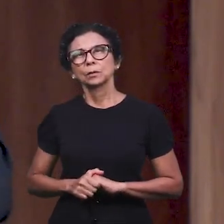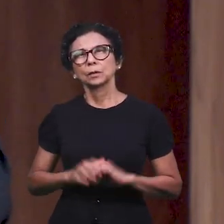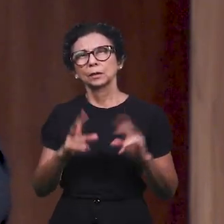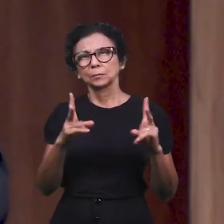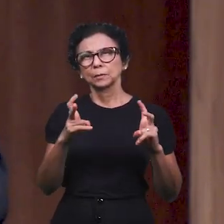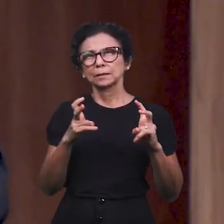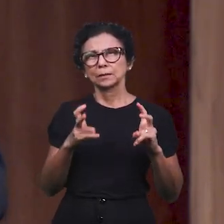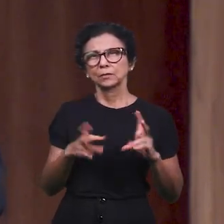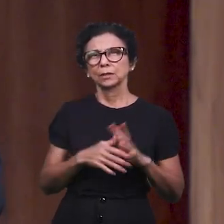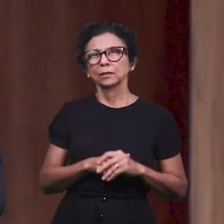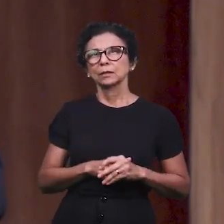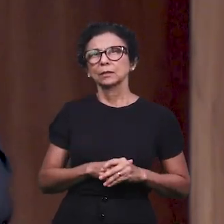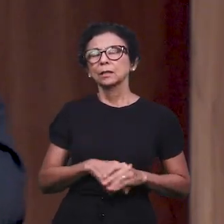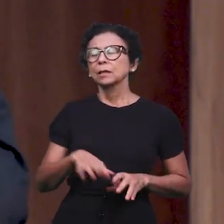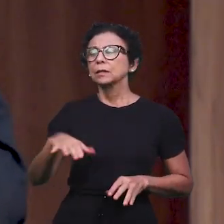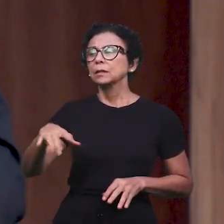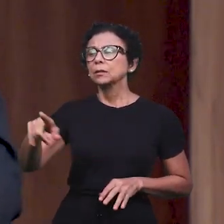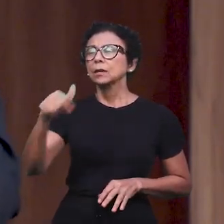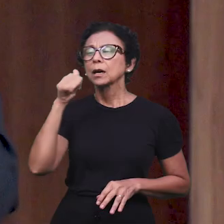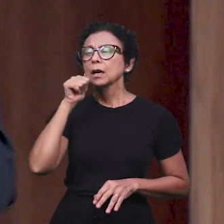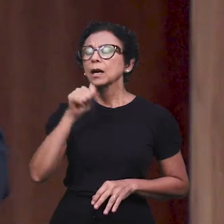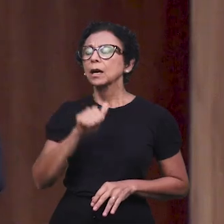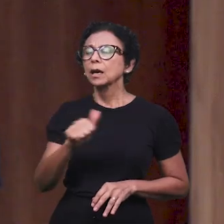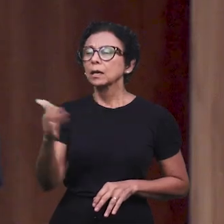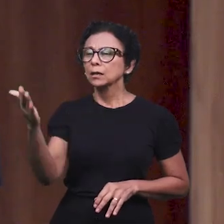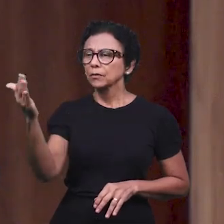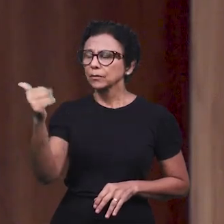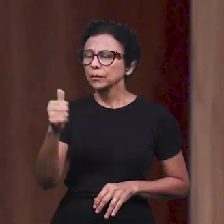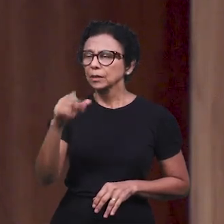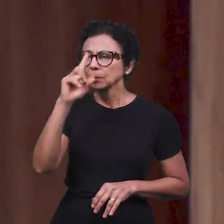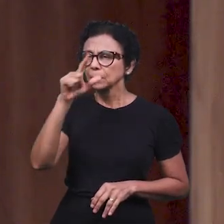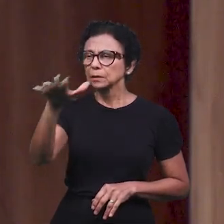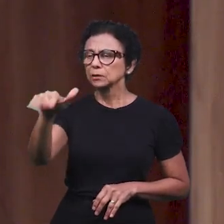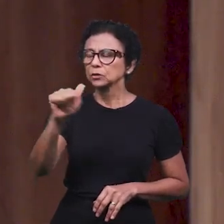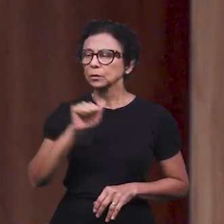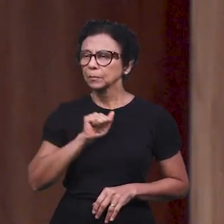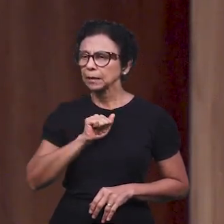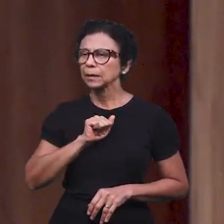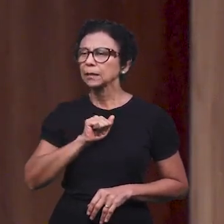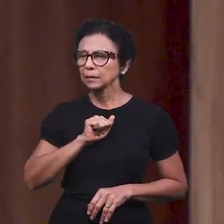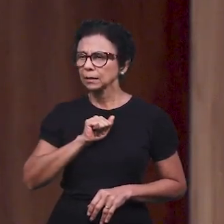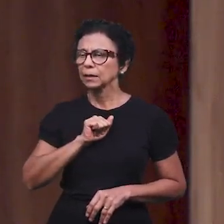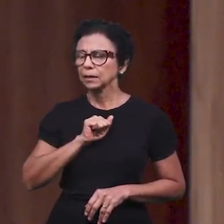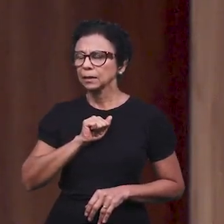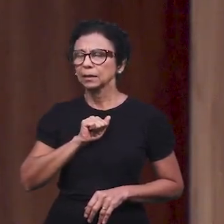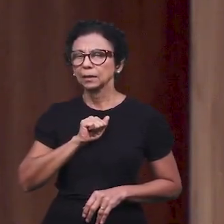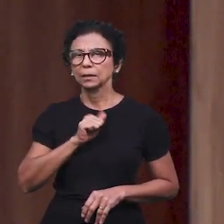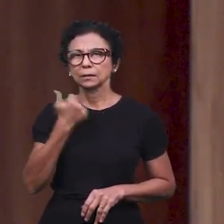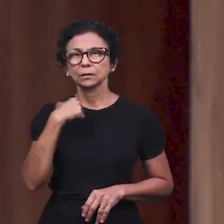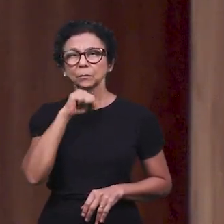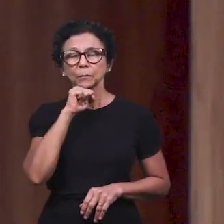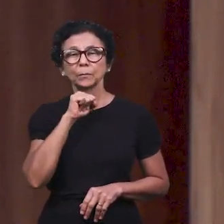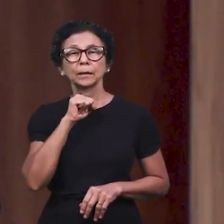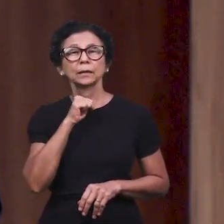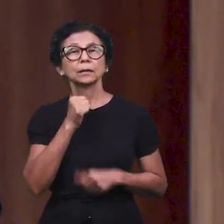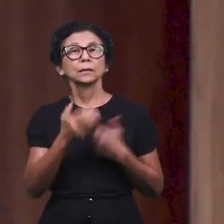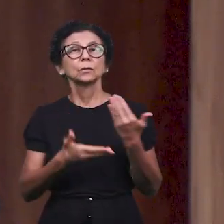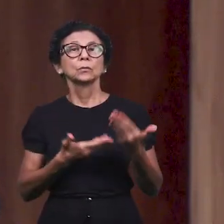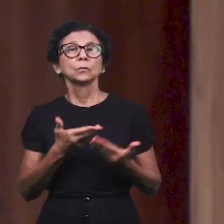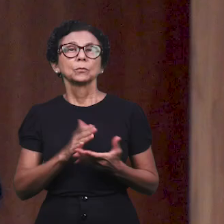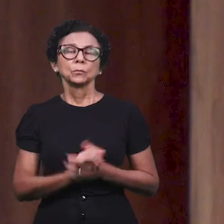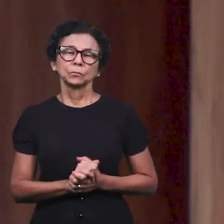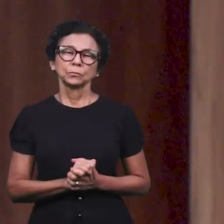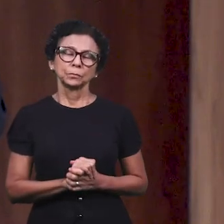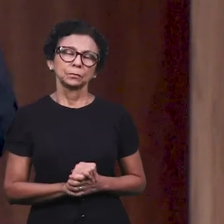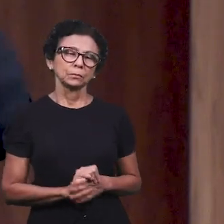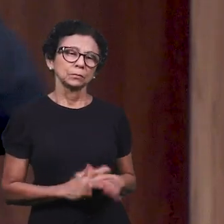figura paterna. Não, você também vai. Não, por que ela não veio? Manda chamar. Então o pai tem esse cuidado, e aí hoje